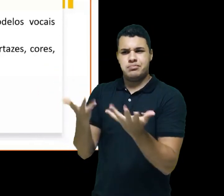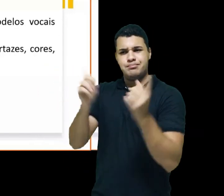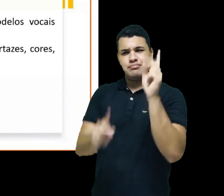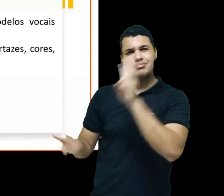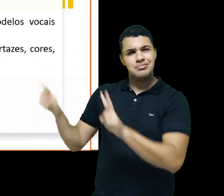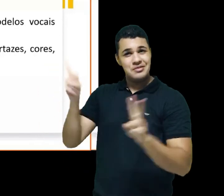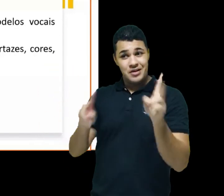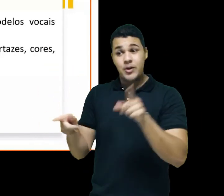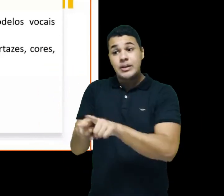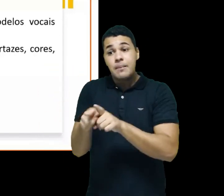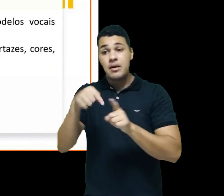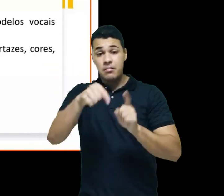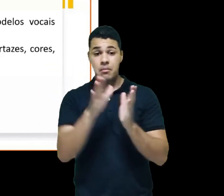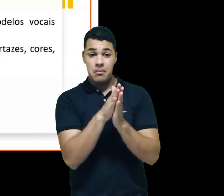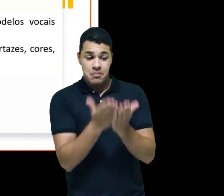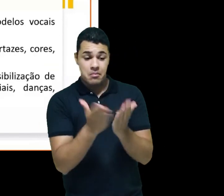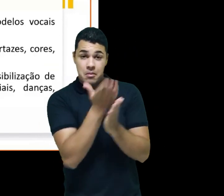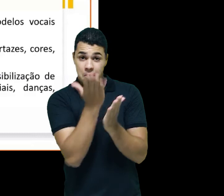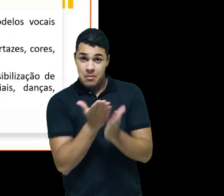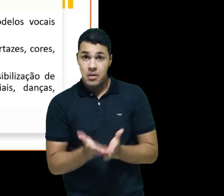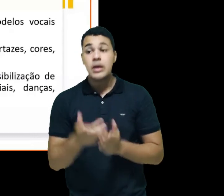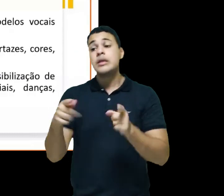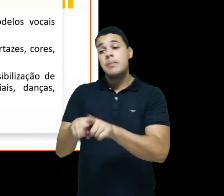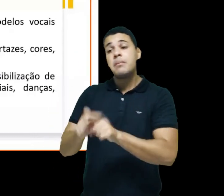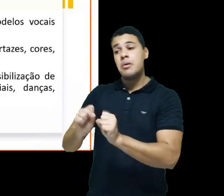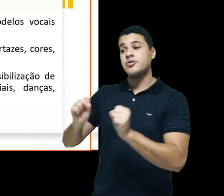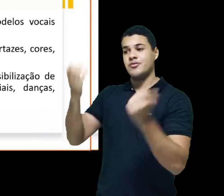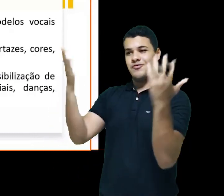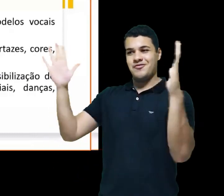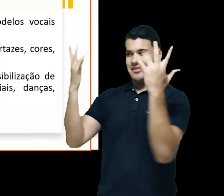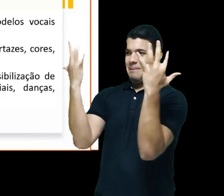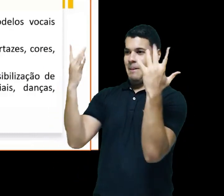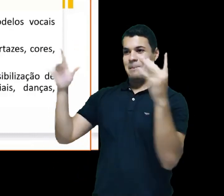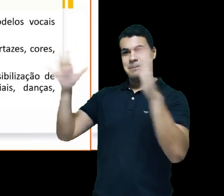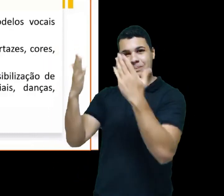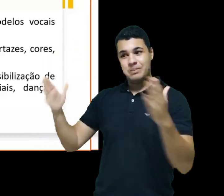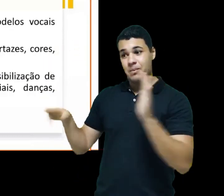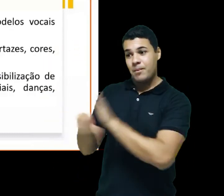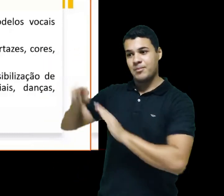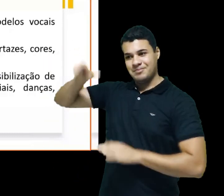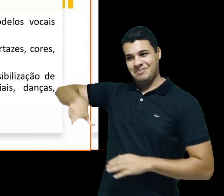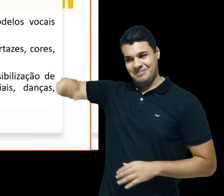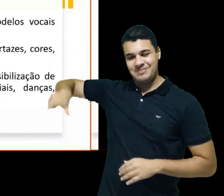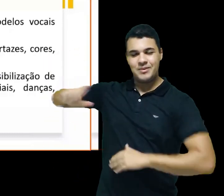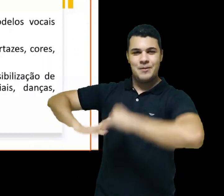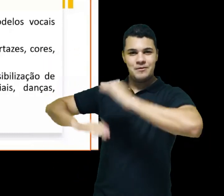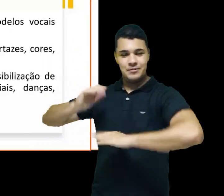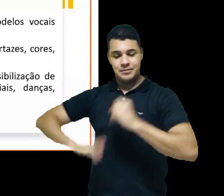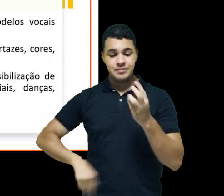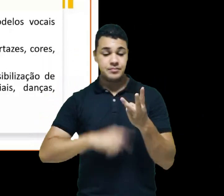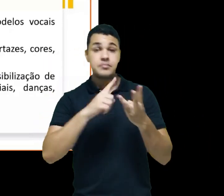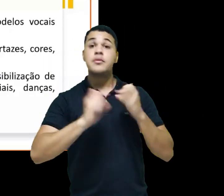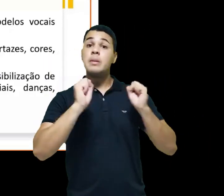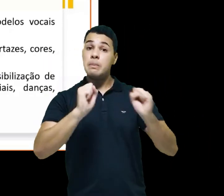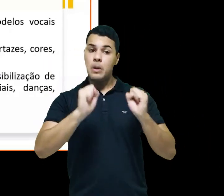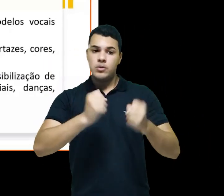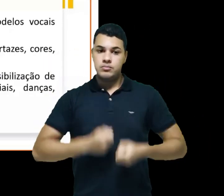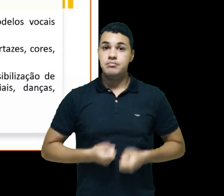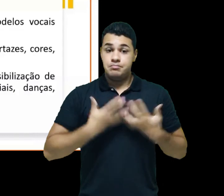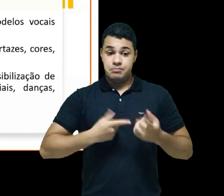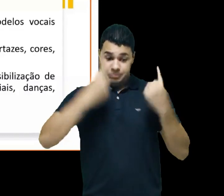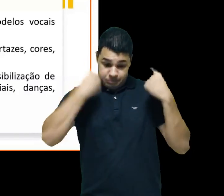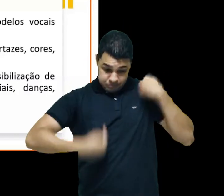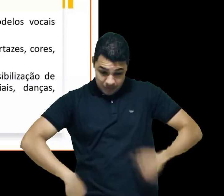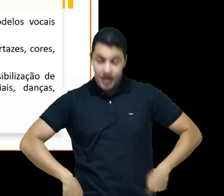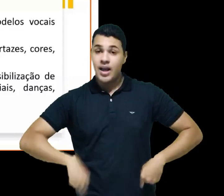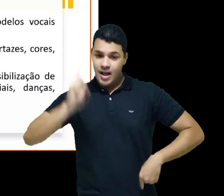própria partitura e o gestual de regência. E também âncoras sinestésicas, que podem ser físicas ou